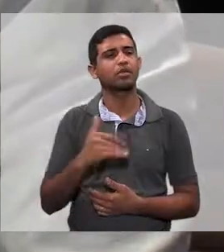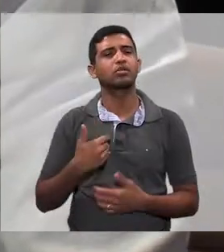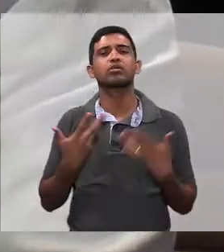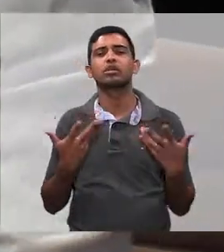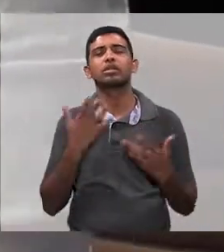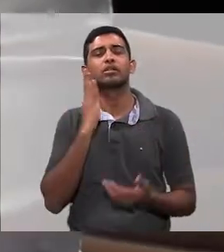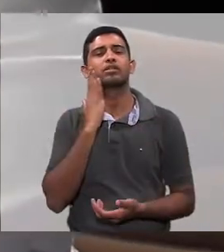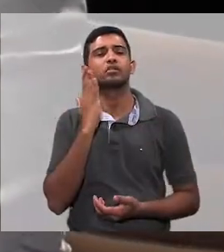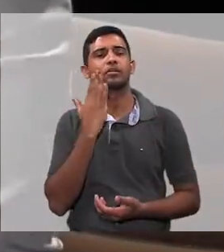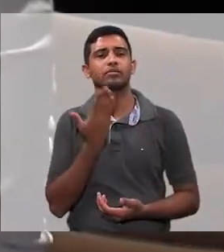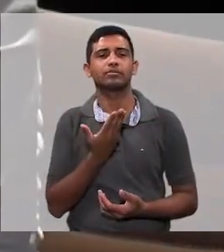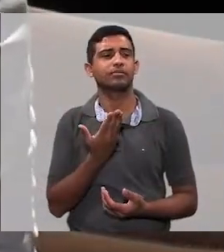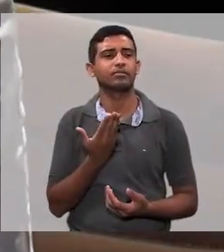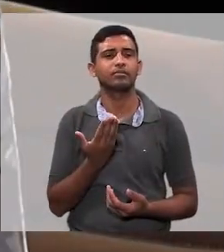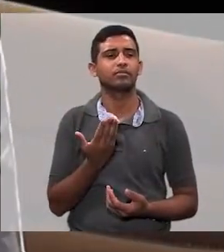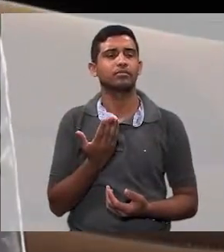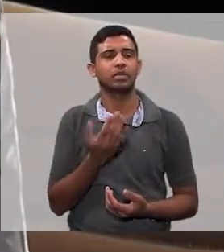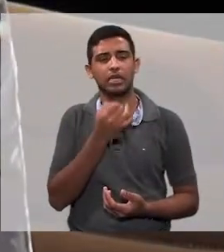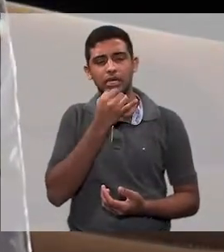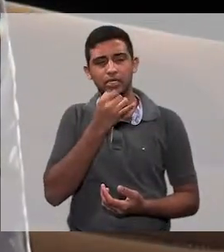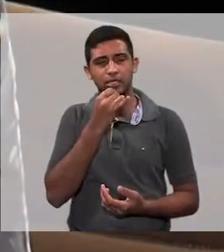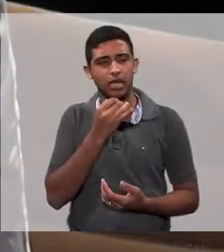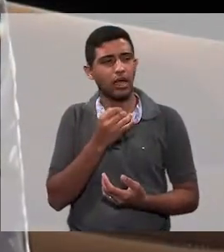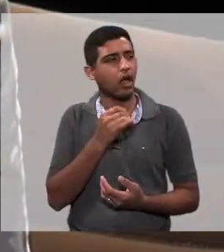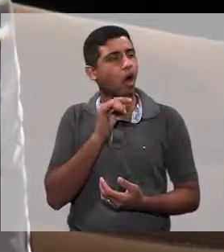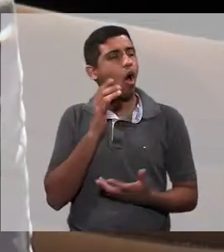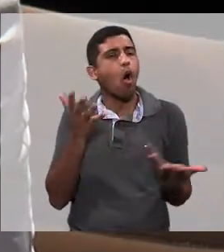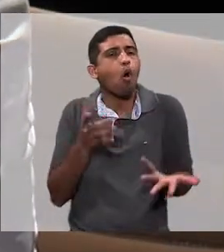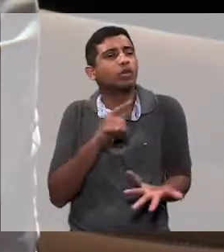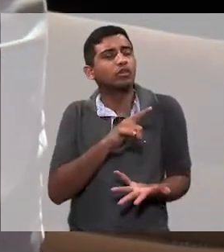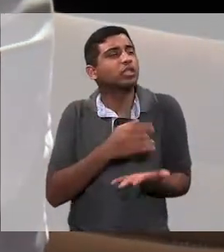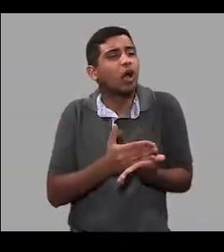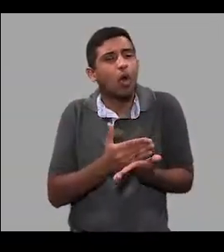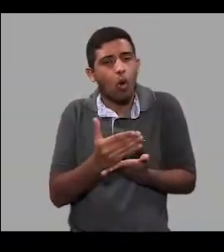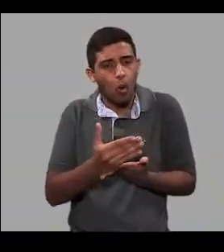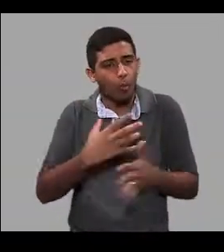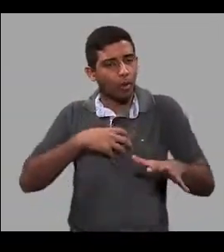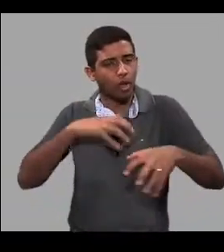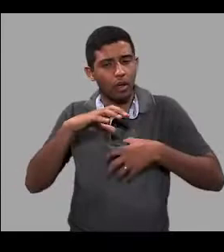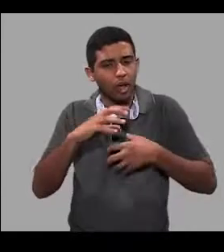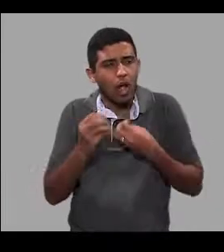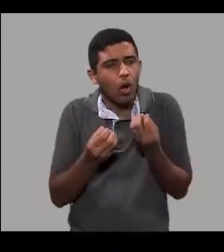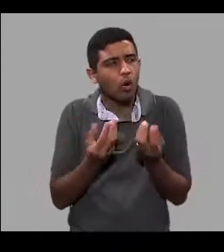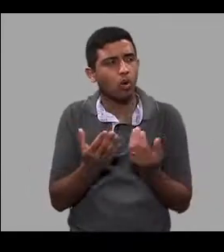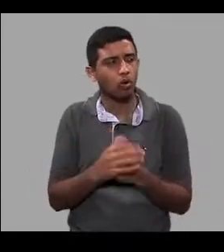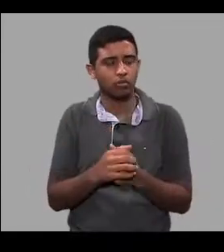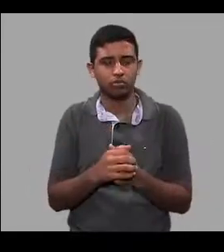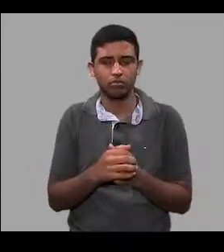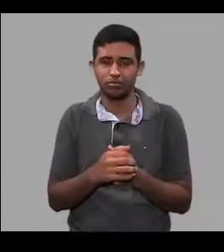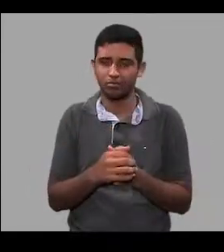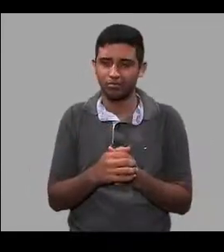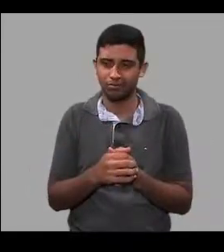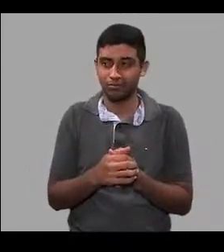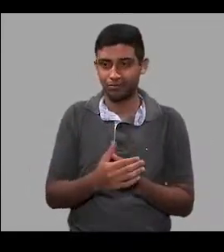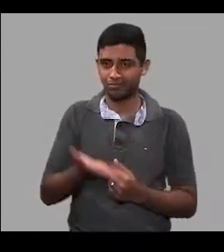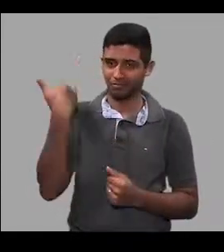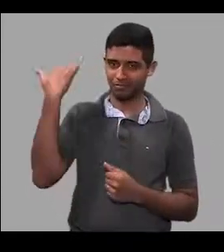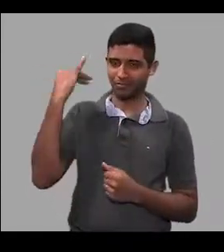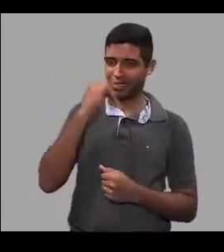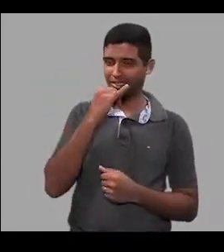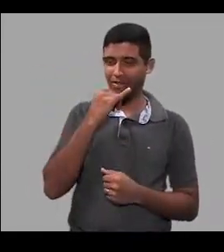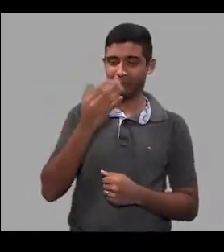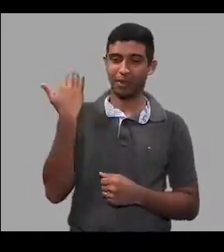saber, de onde vem a sua empatia? Como foi construído isso? Acho que vem de longe, né? Assim, no